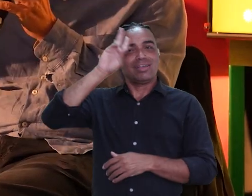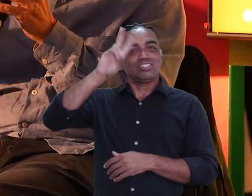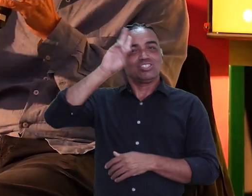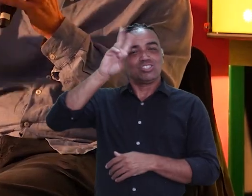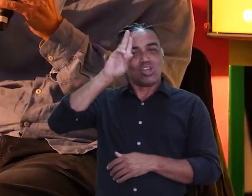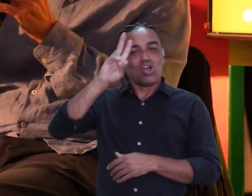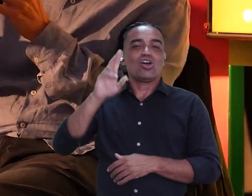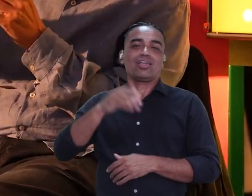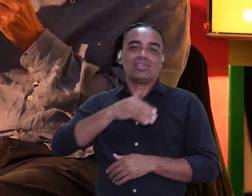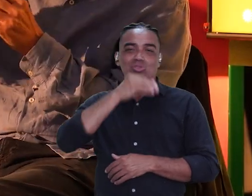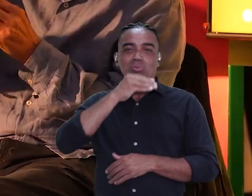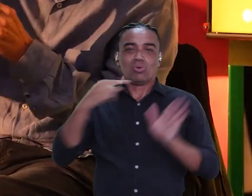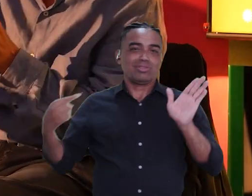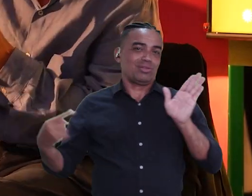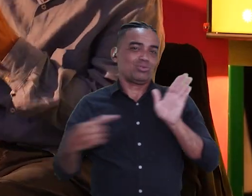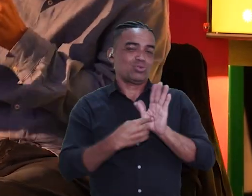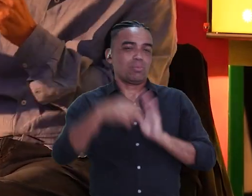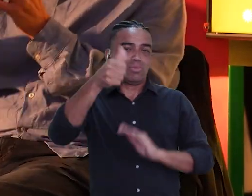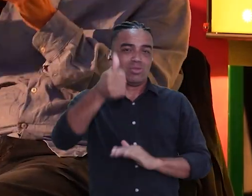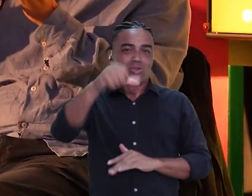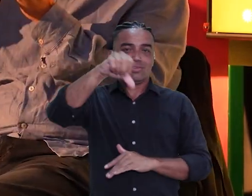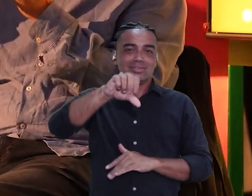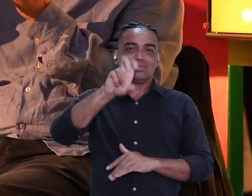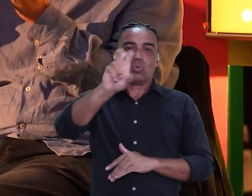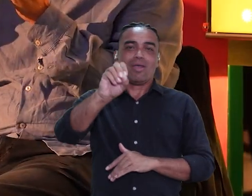solitariamente nos anos 1950.